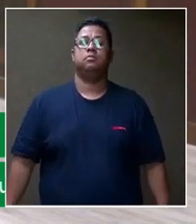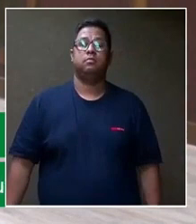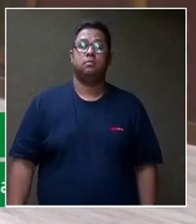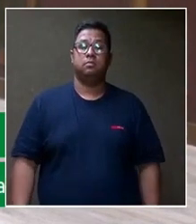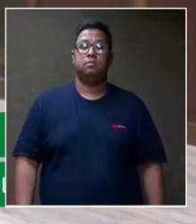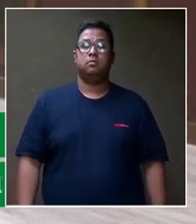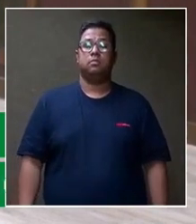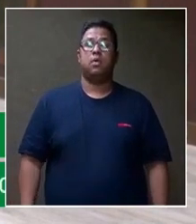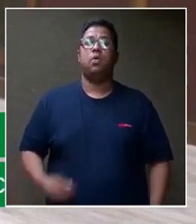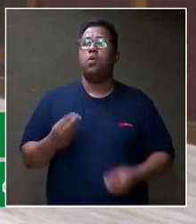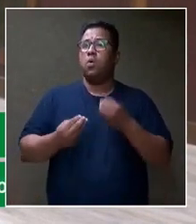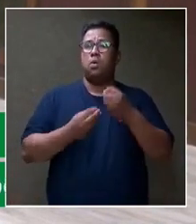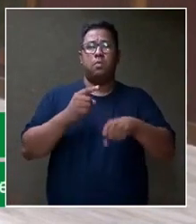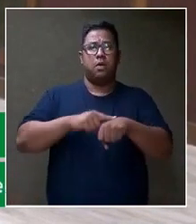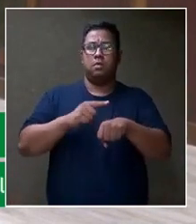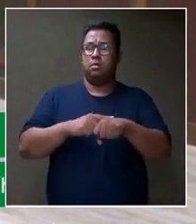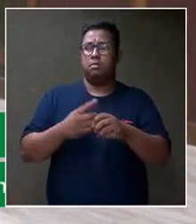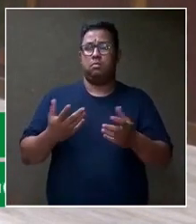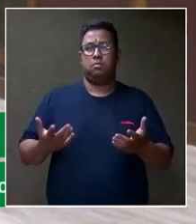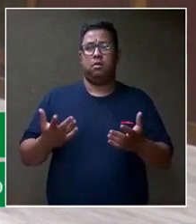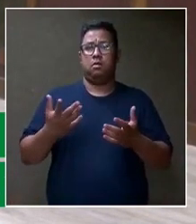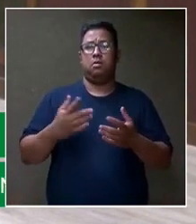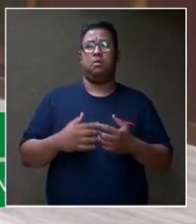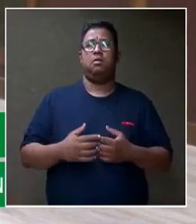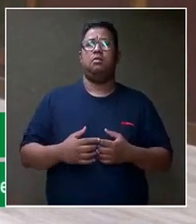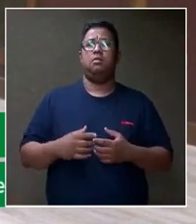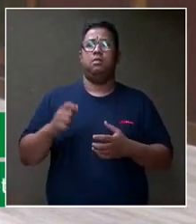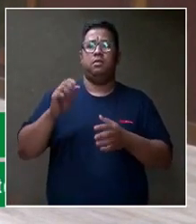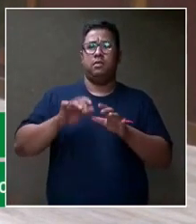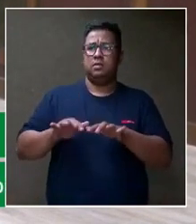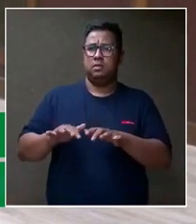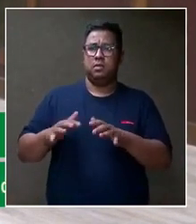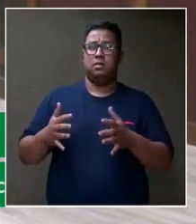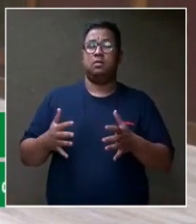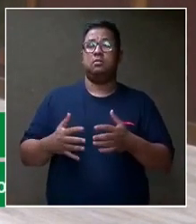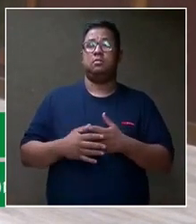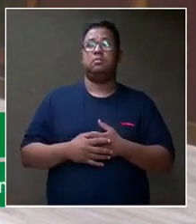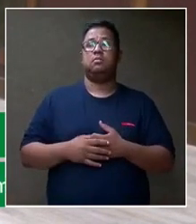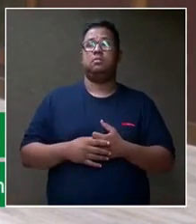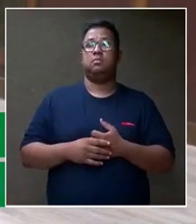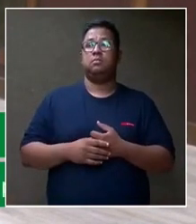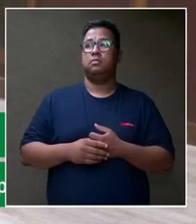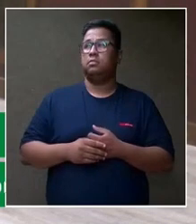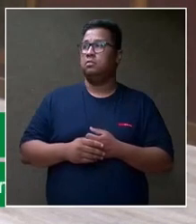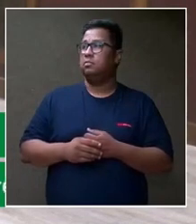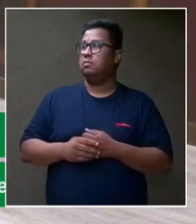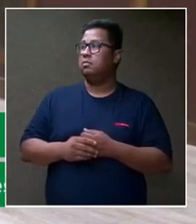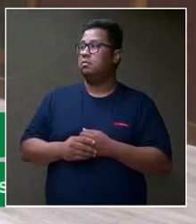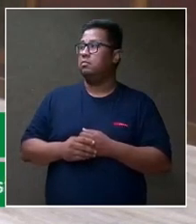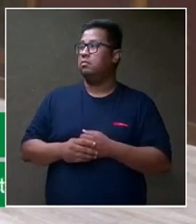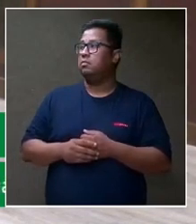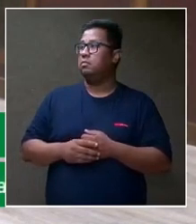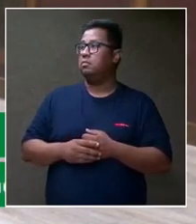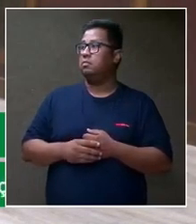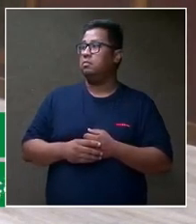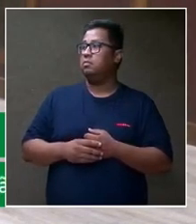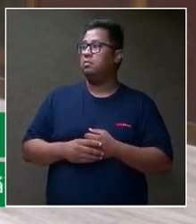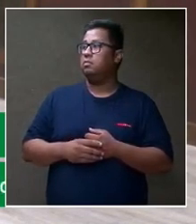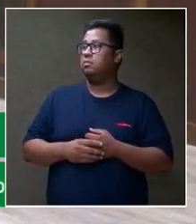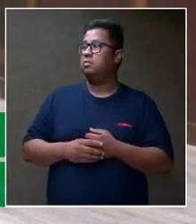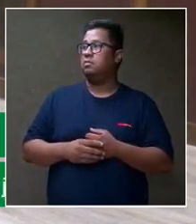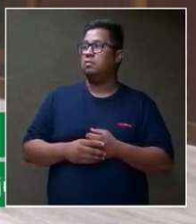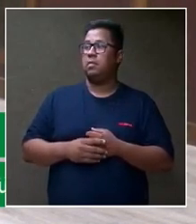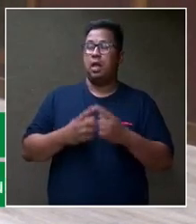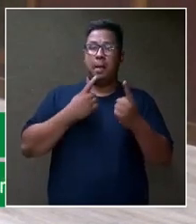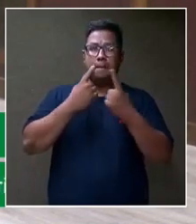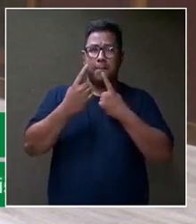gravado... eu não tenho como colocar, doutor. Eu estou fazendo na fase a dos debates, então é que é o momento... Vai colocar, excelência. Na fase dos debates é que é o